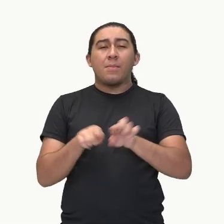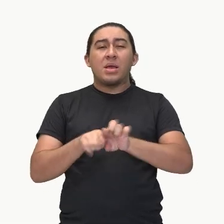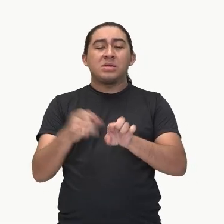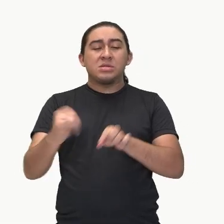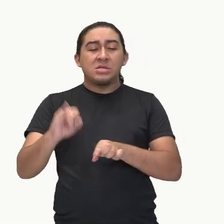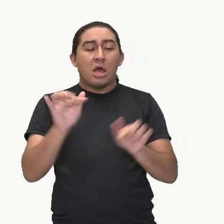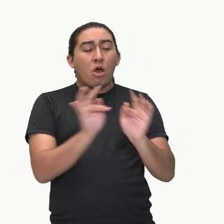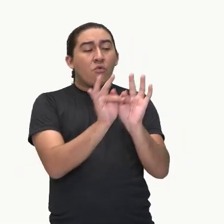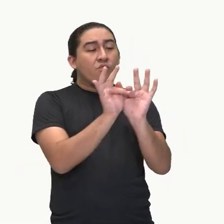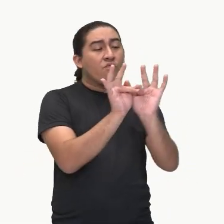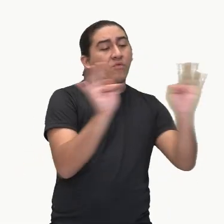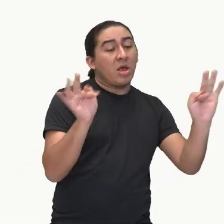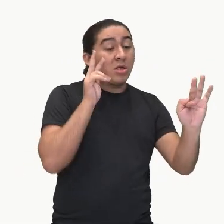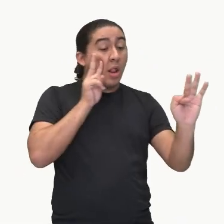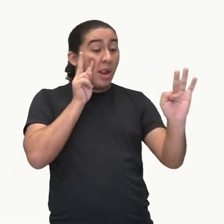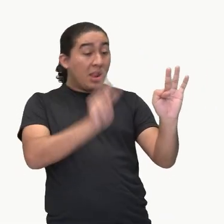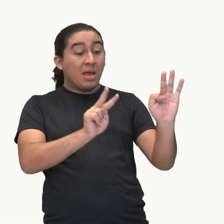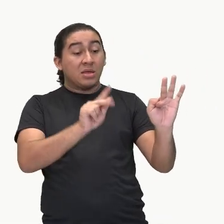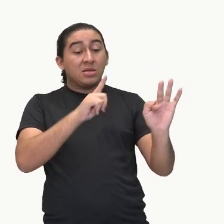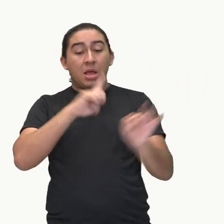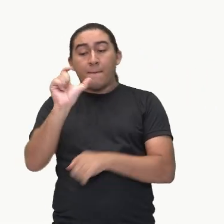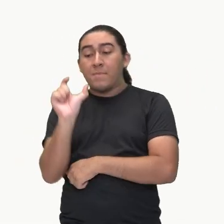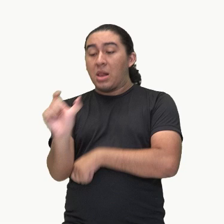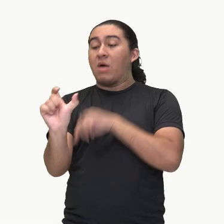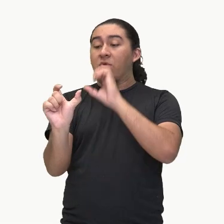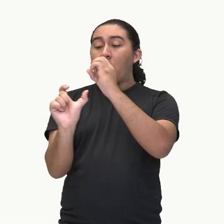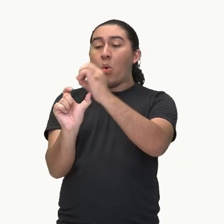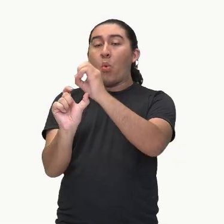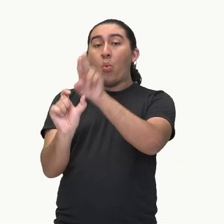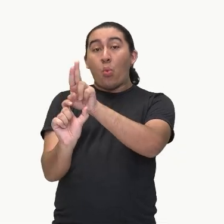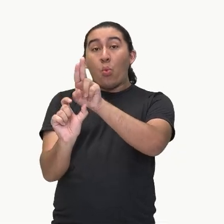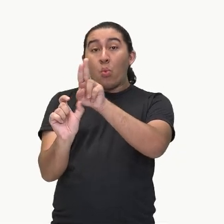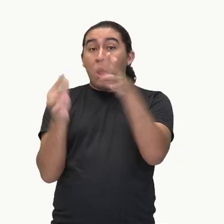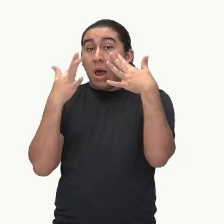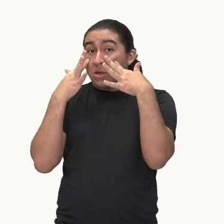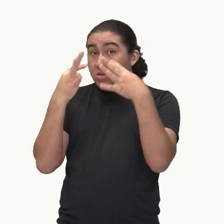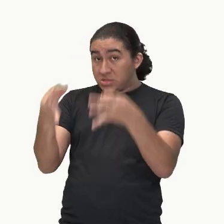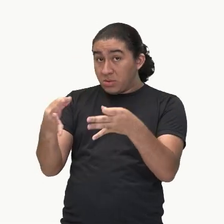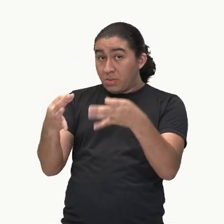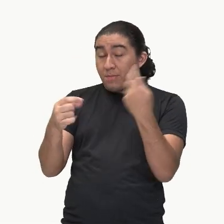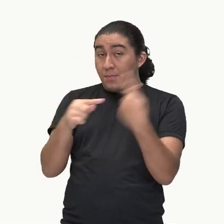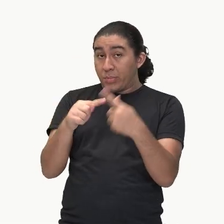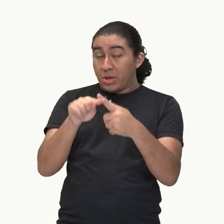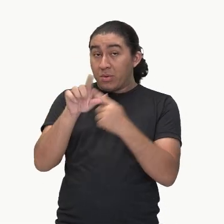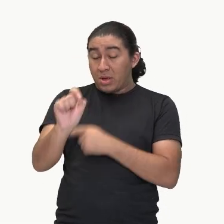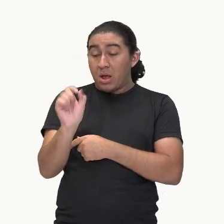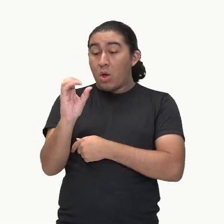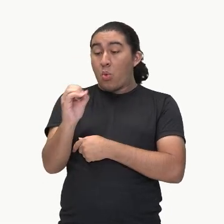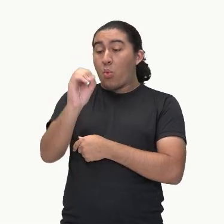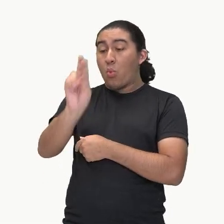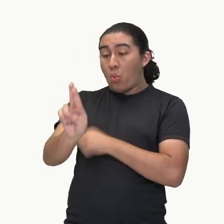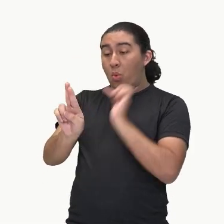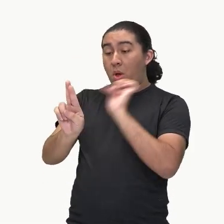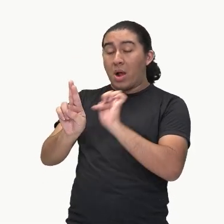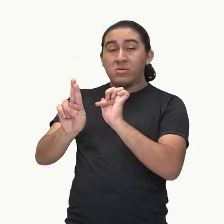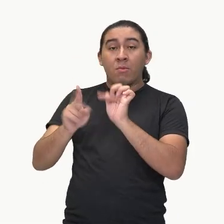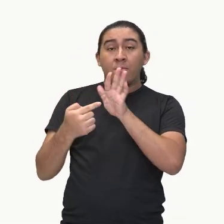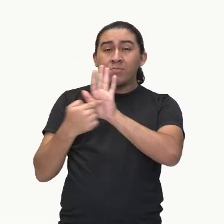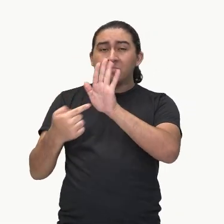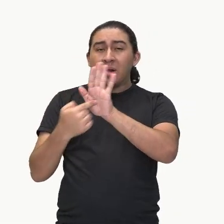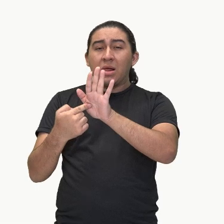deparar com essa conjunção ou, fica de antenas ligadas, porque é uma conjunção que, em